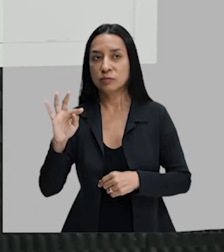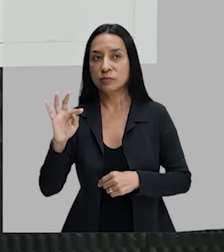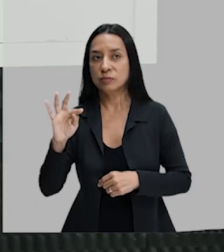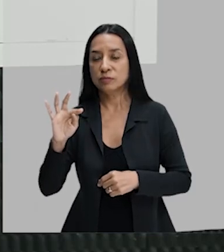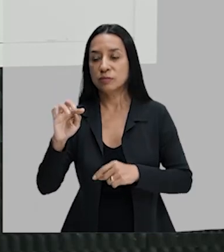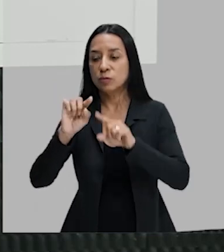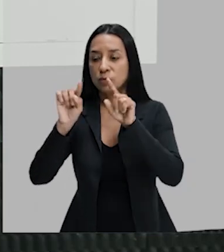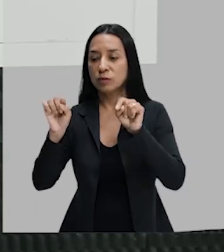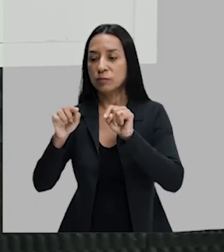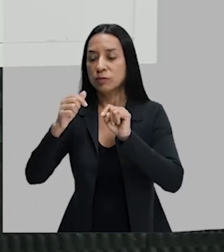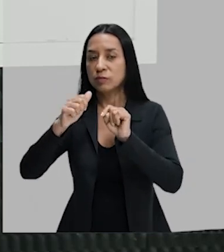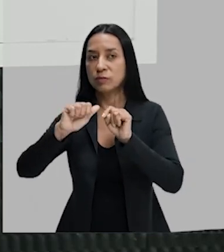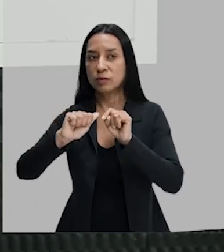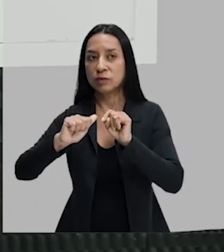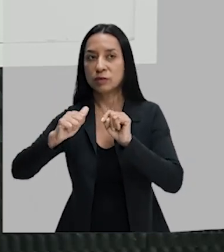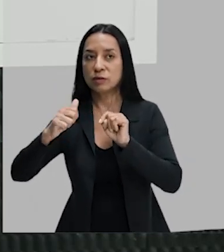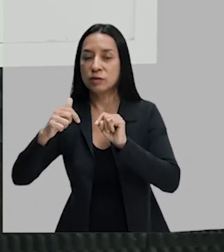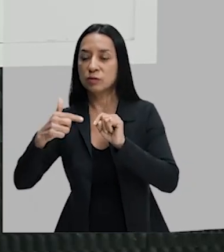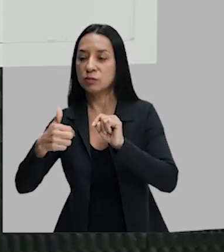vai ser igual a menos 1